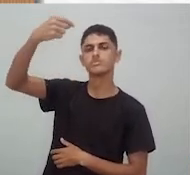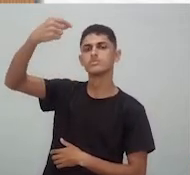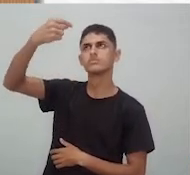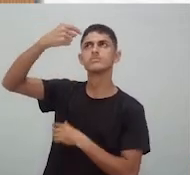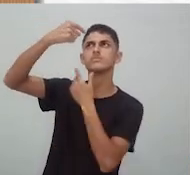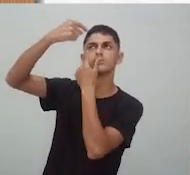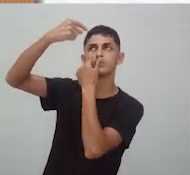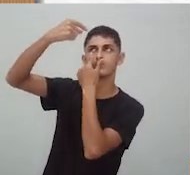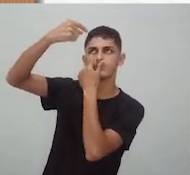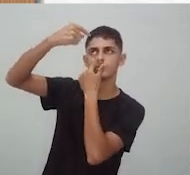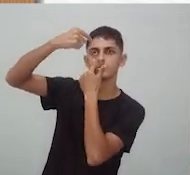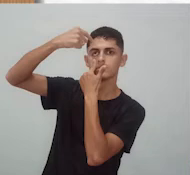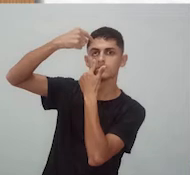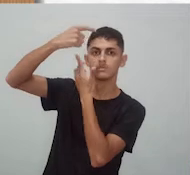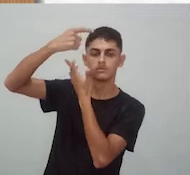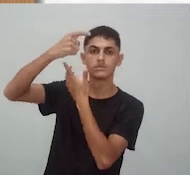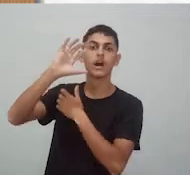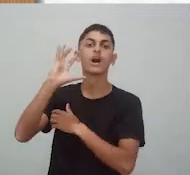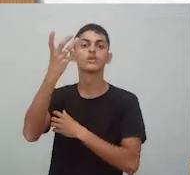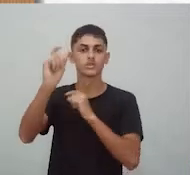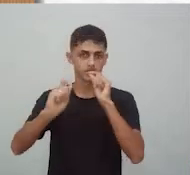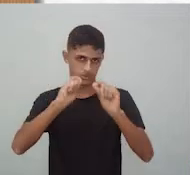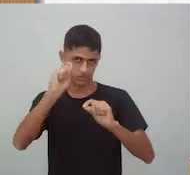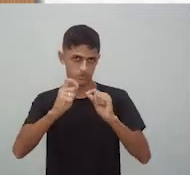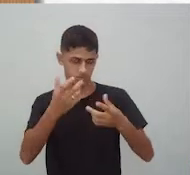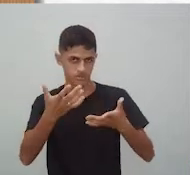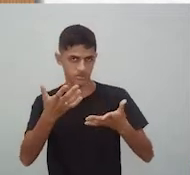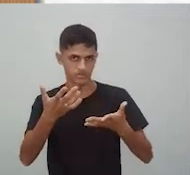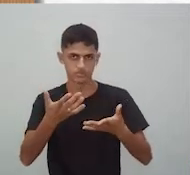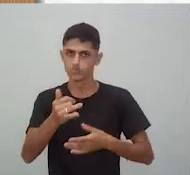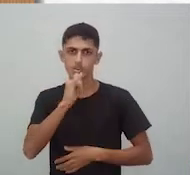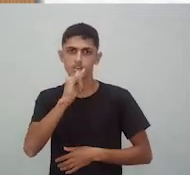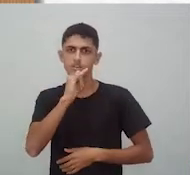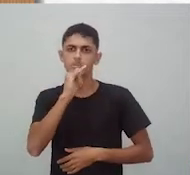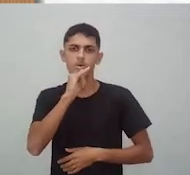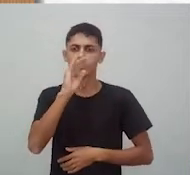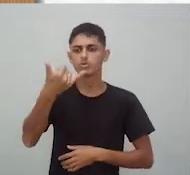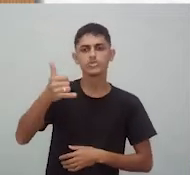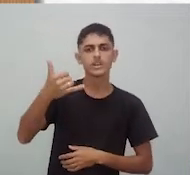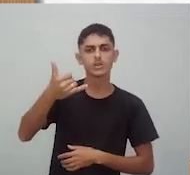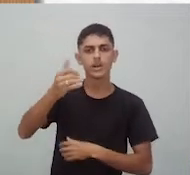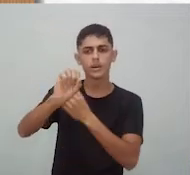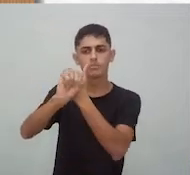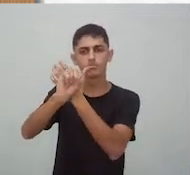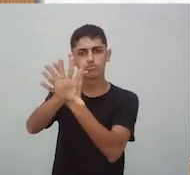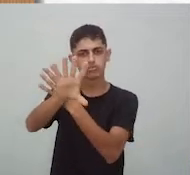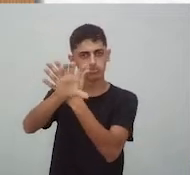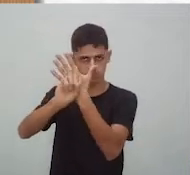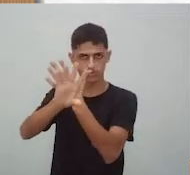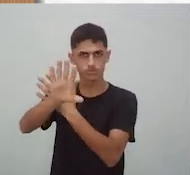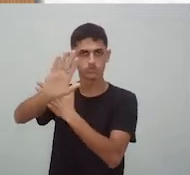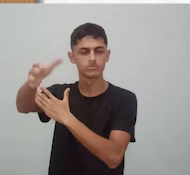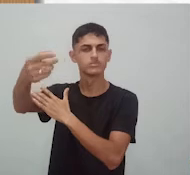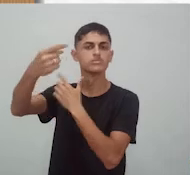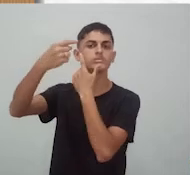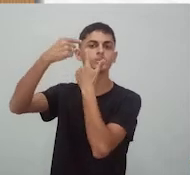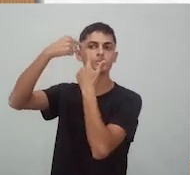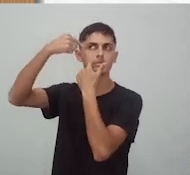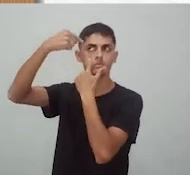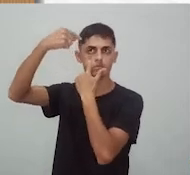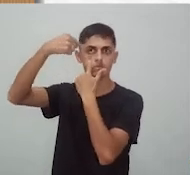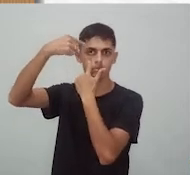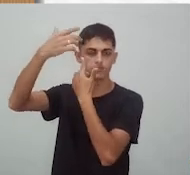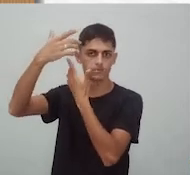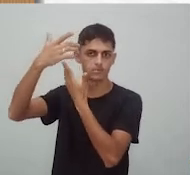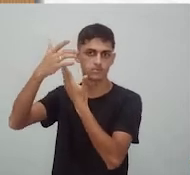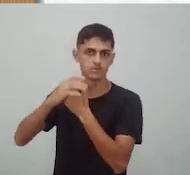uma lanterna e colocar no meu olho, tipo a lanterna do celular da gente. Então, se você pegar a lanterna e colocar no seu olho, o